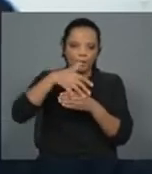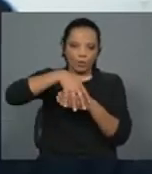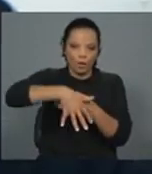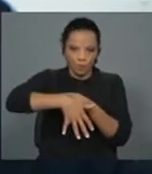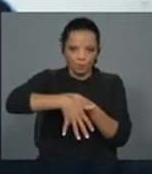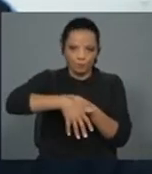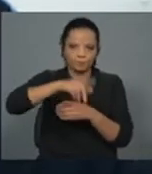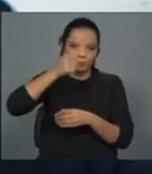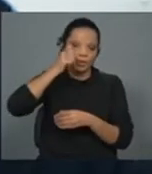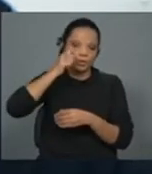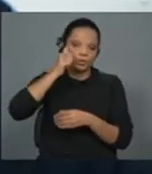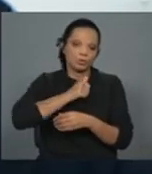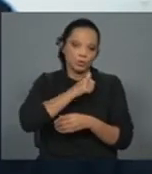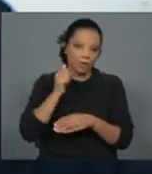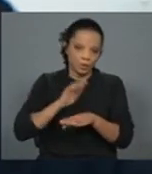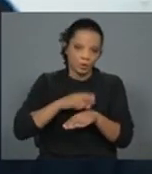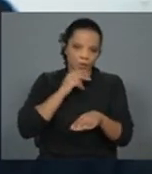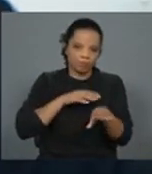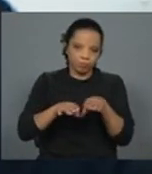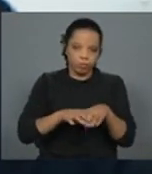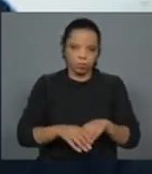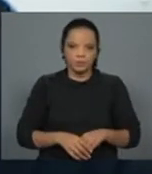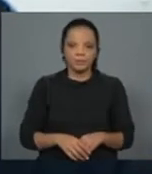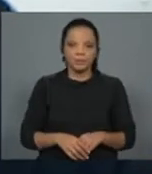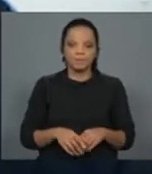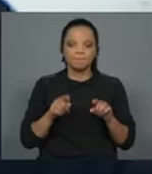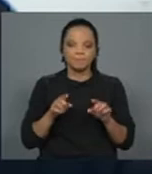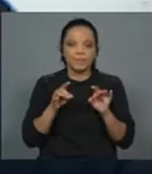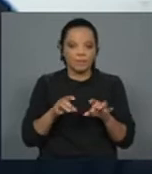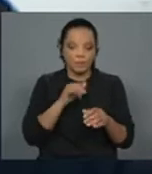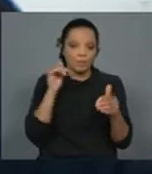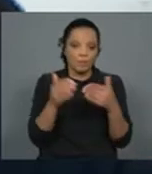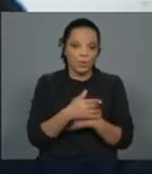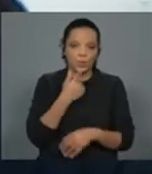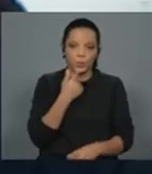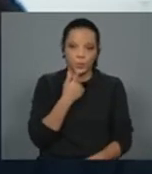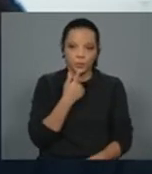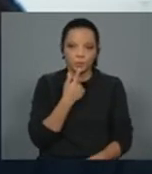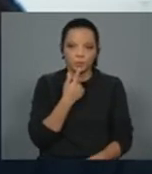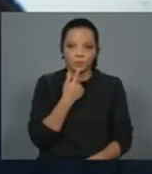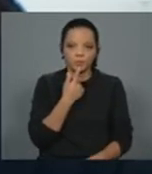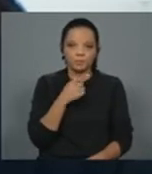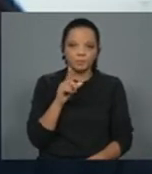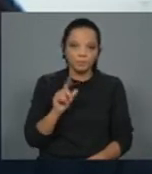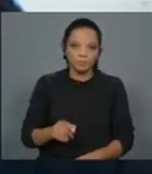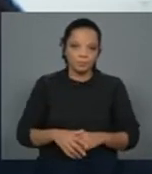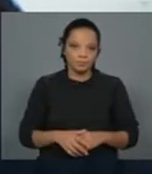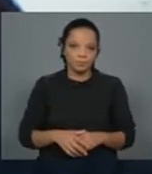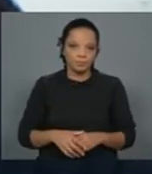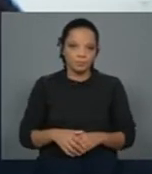estavam a sofrer mais com essa crise sísmica. Portanto, isto terá evitado muitas mortes, e portanto,